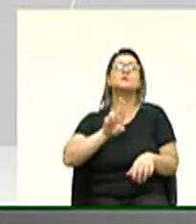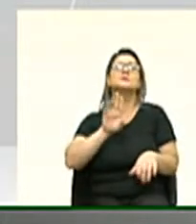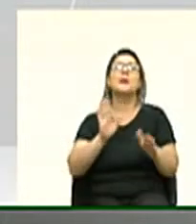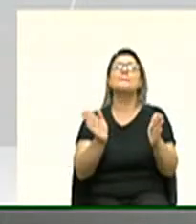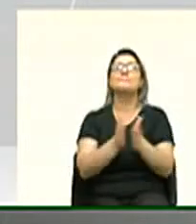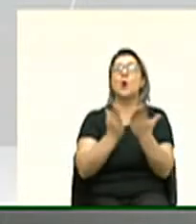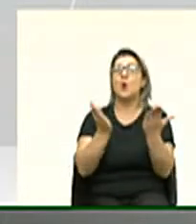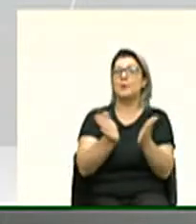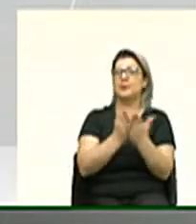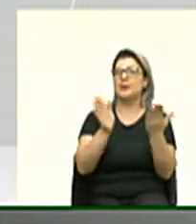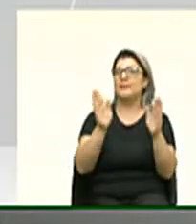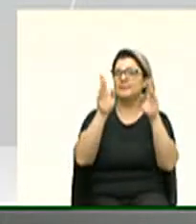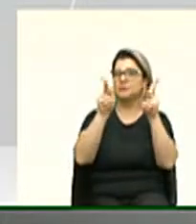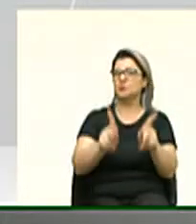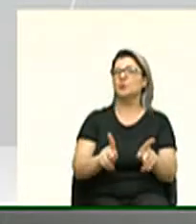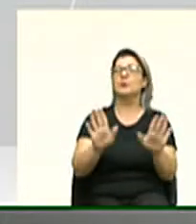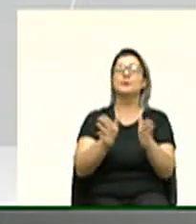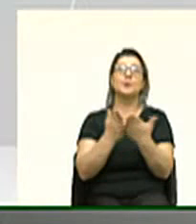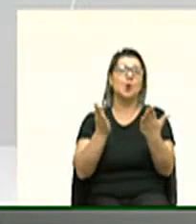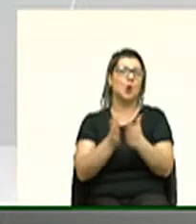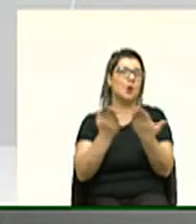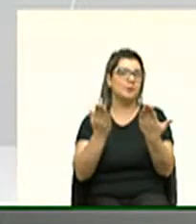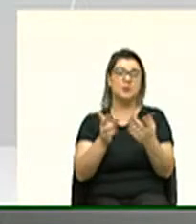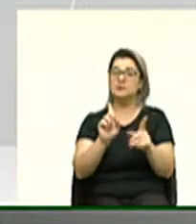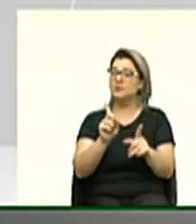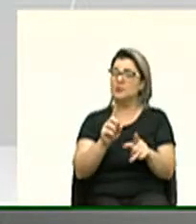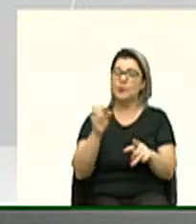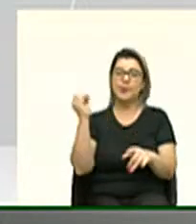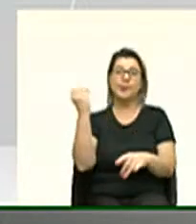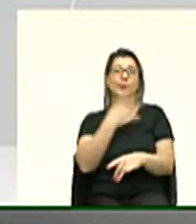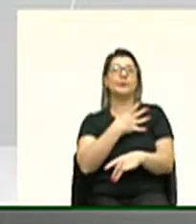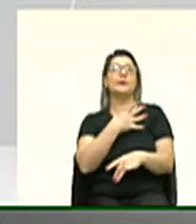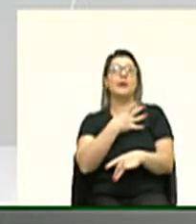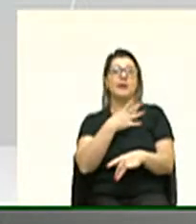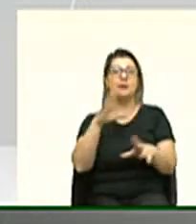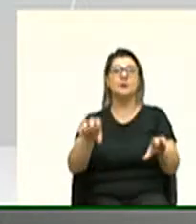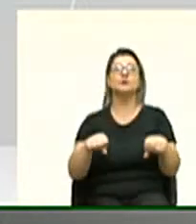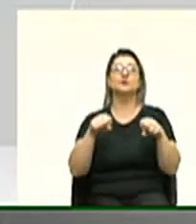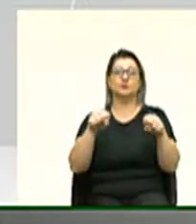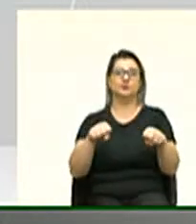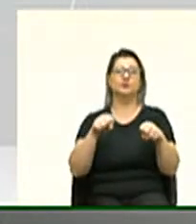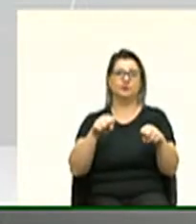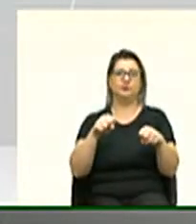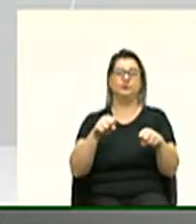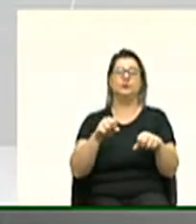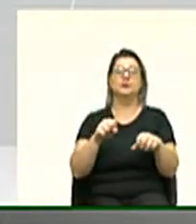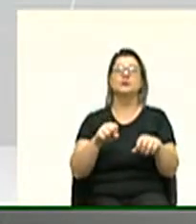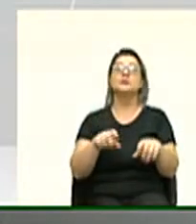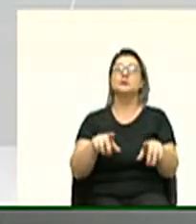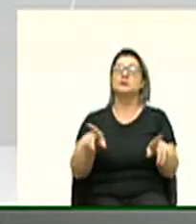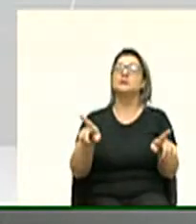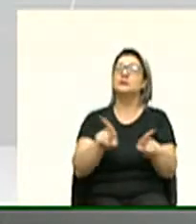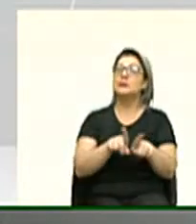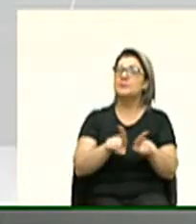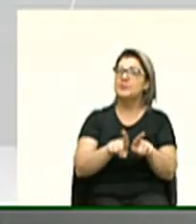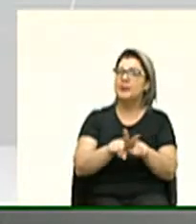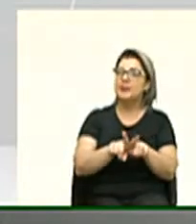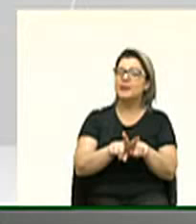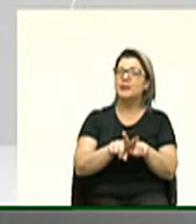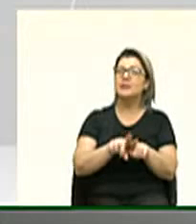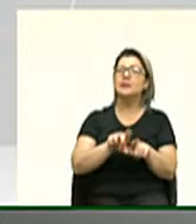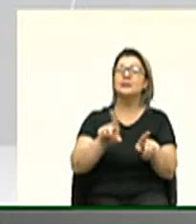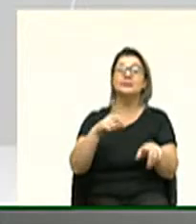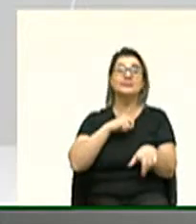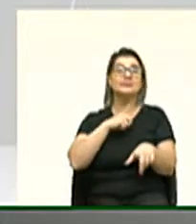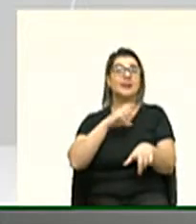um moderno meio de transporte e dialoga com a sustentabilidade, dialoga com o momento que nós vivemos